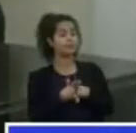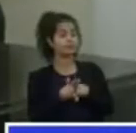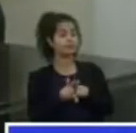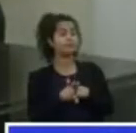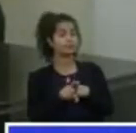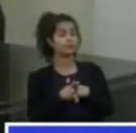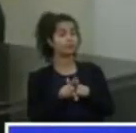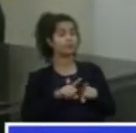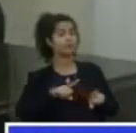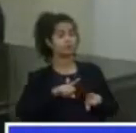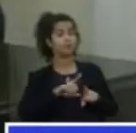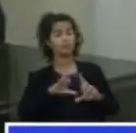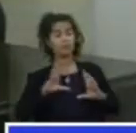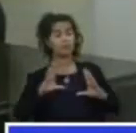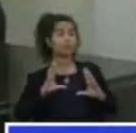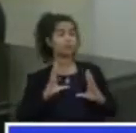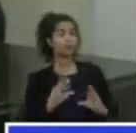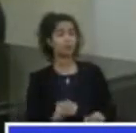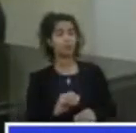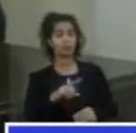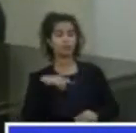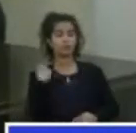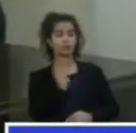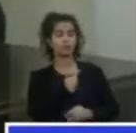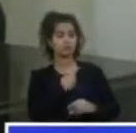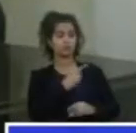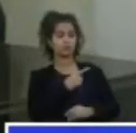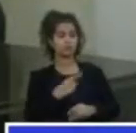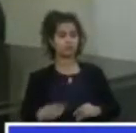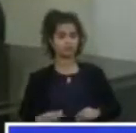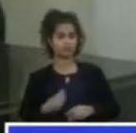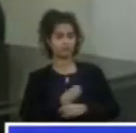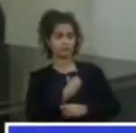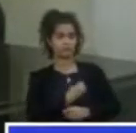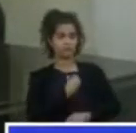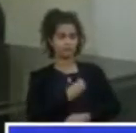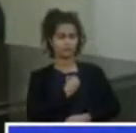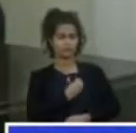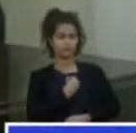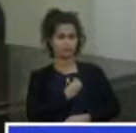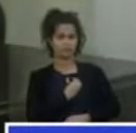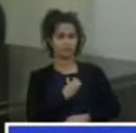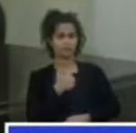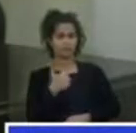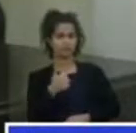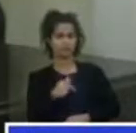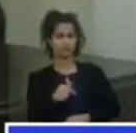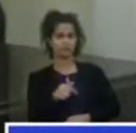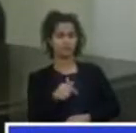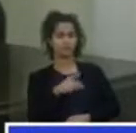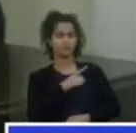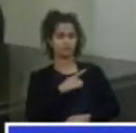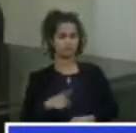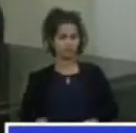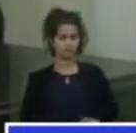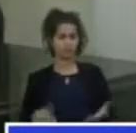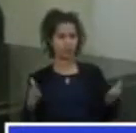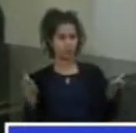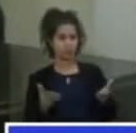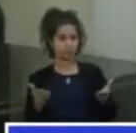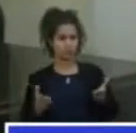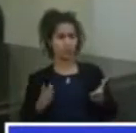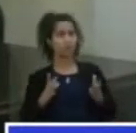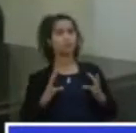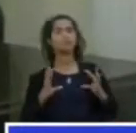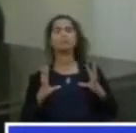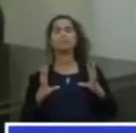por todos os senhores deputados desta casa. Aqui presente está 17 deputados e todos os